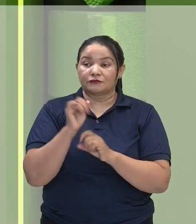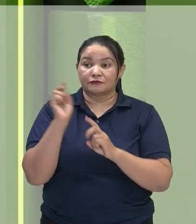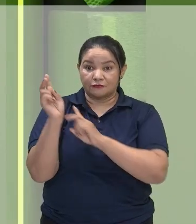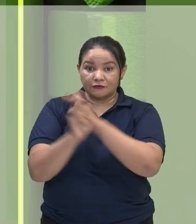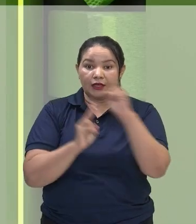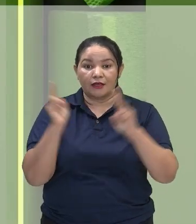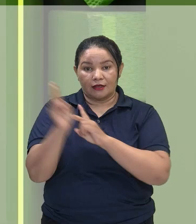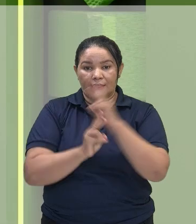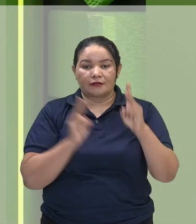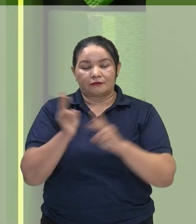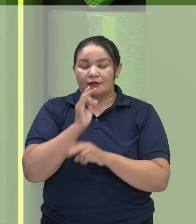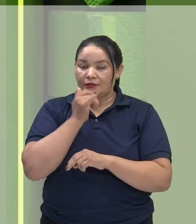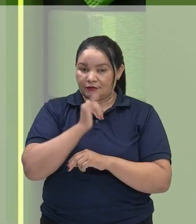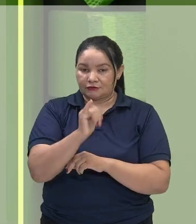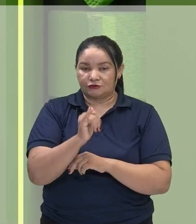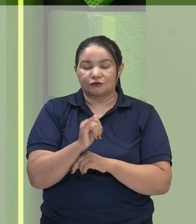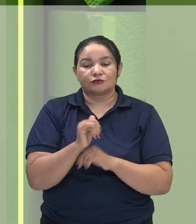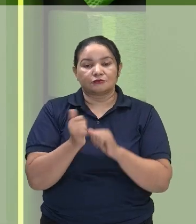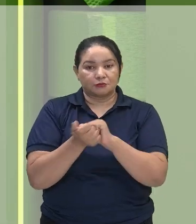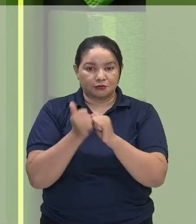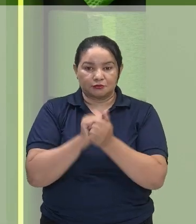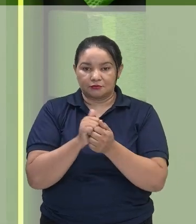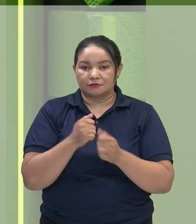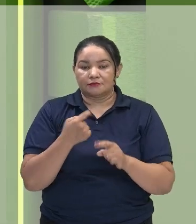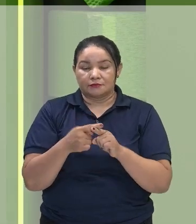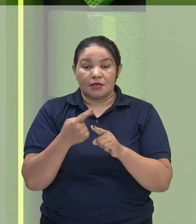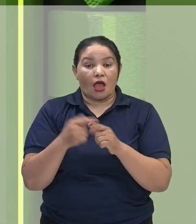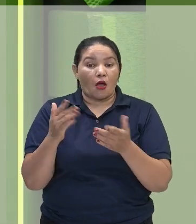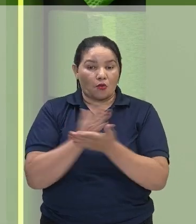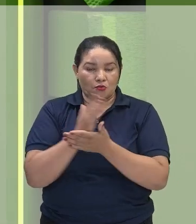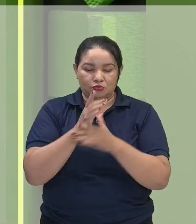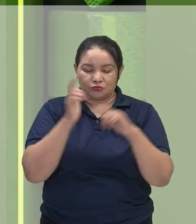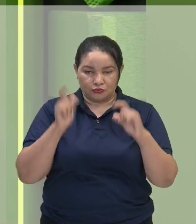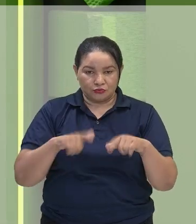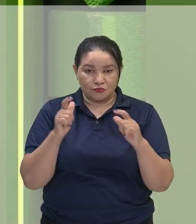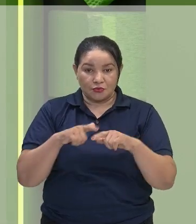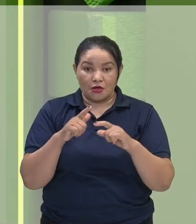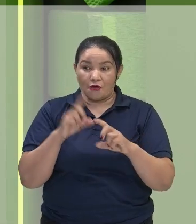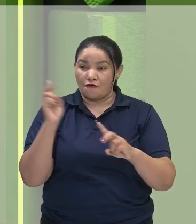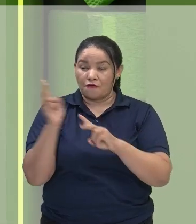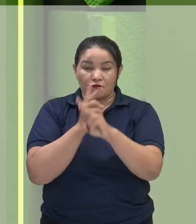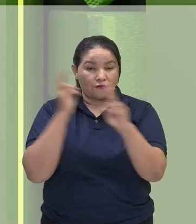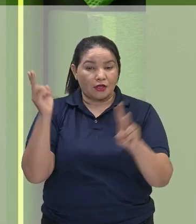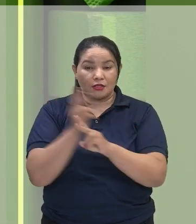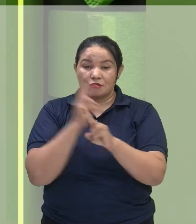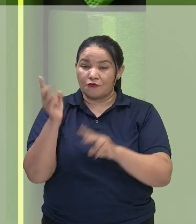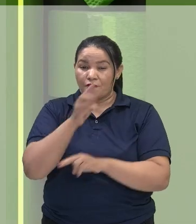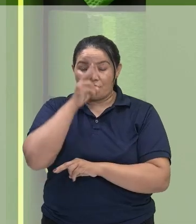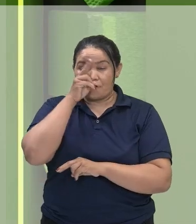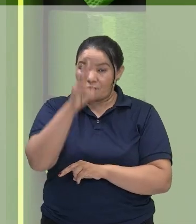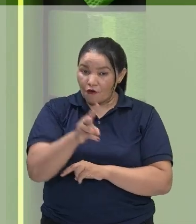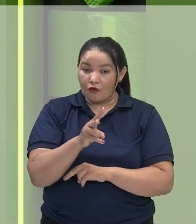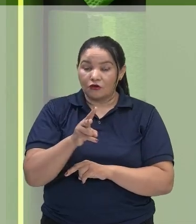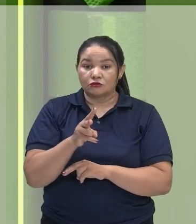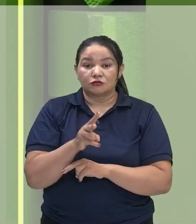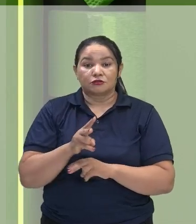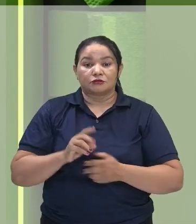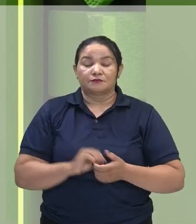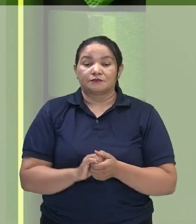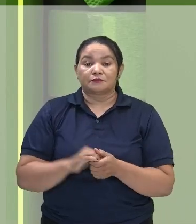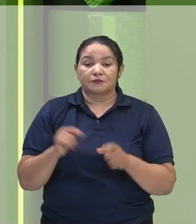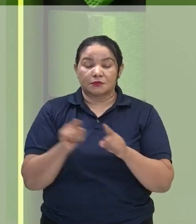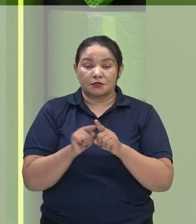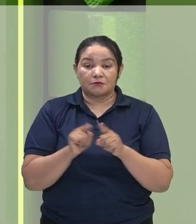em alguns locais, né, esse vento ele pode atingir altas velocidades, né? Velocidades essas que são